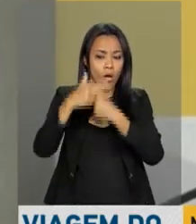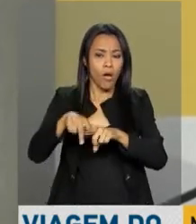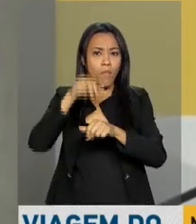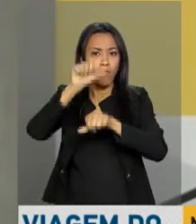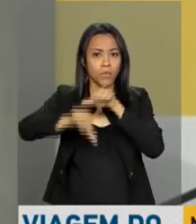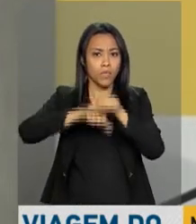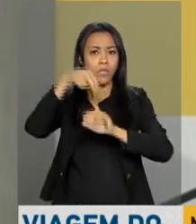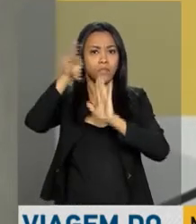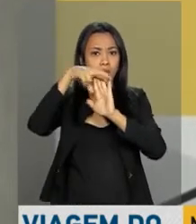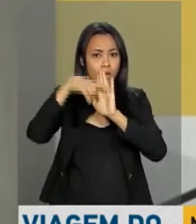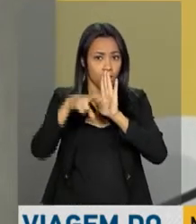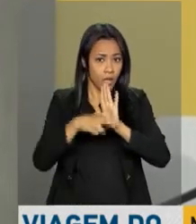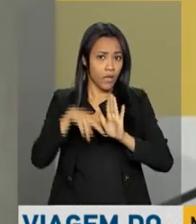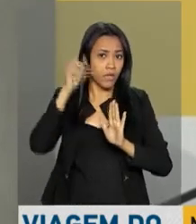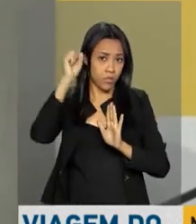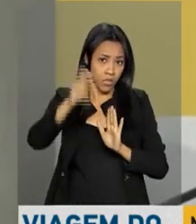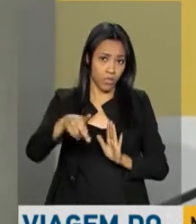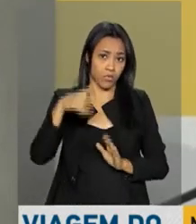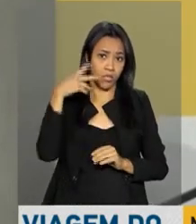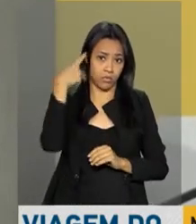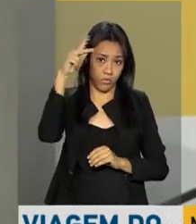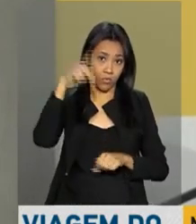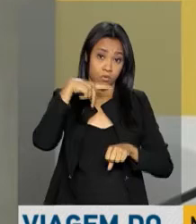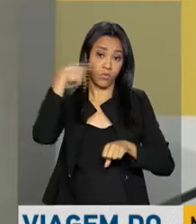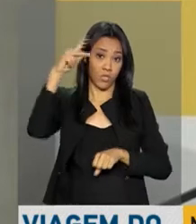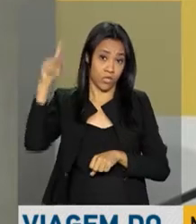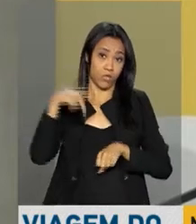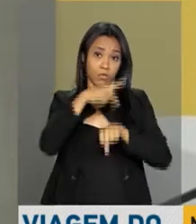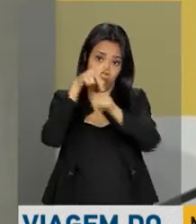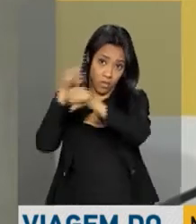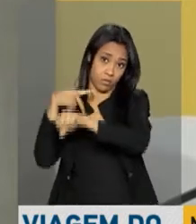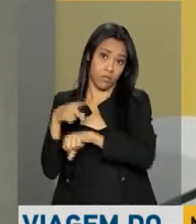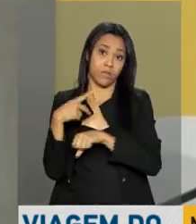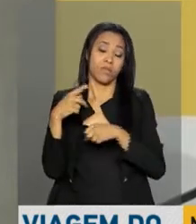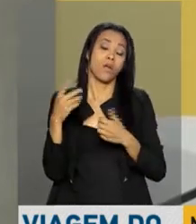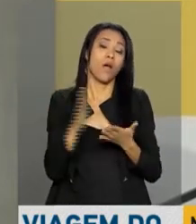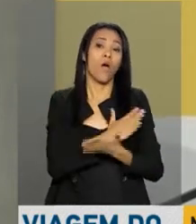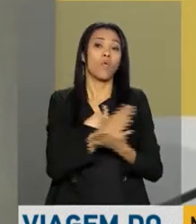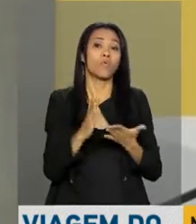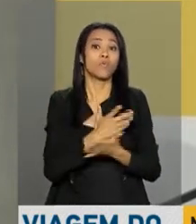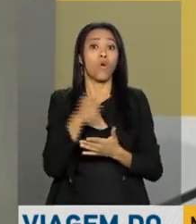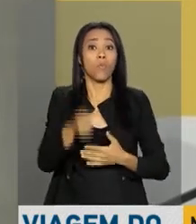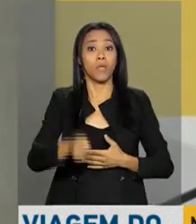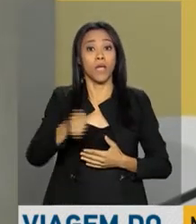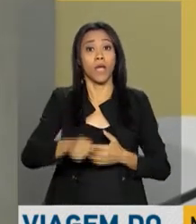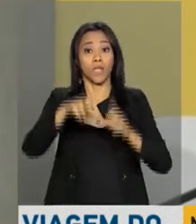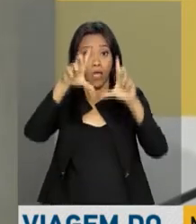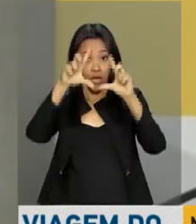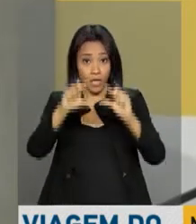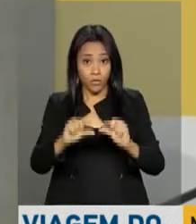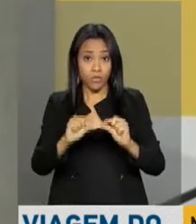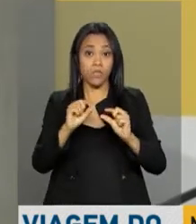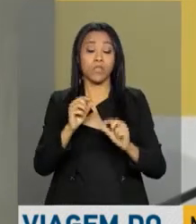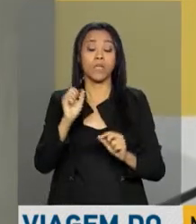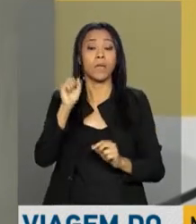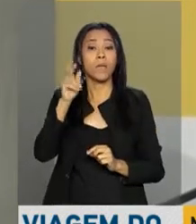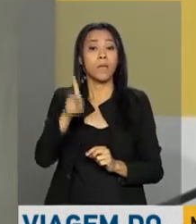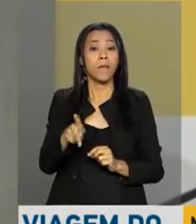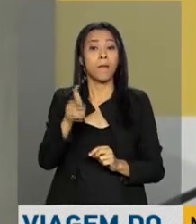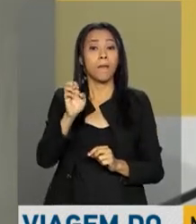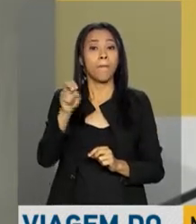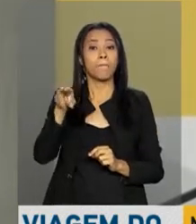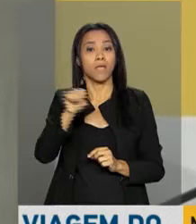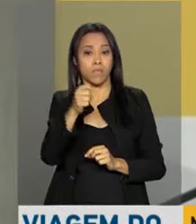previdenciário alguns deles até sendo obrigados a reduzir o valor das pensões às vezes a